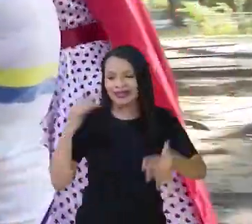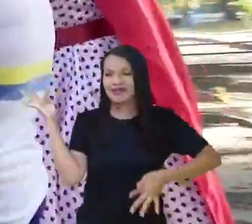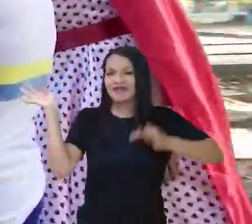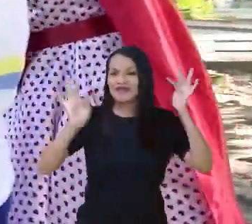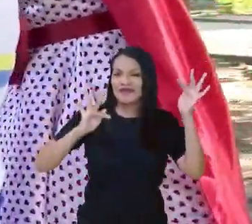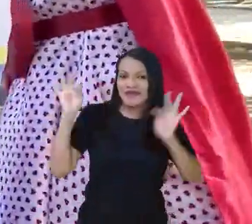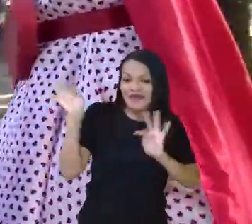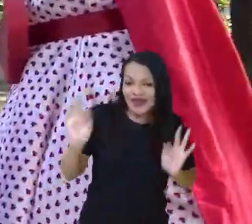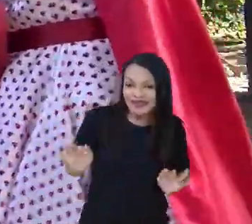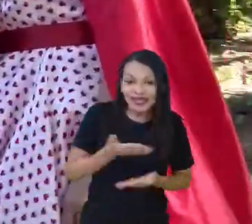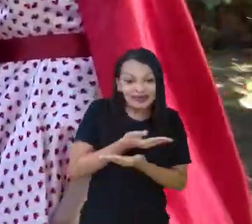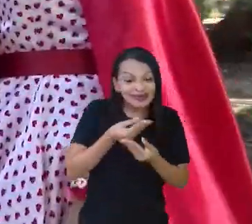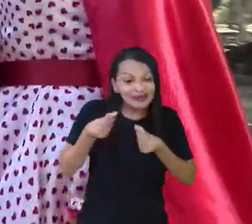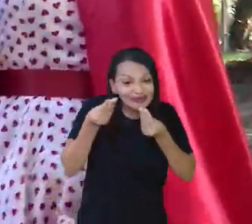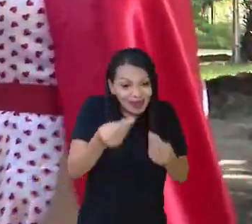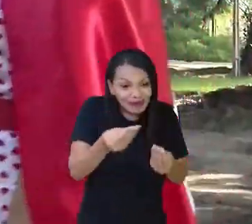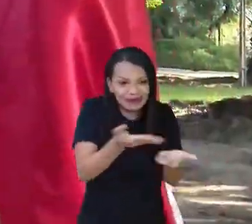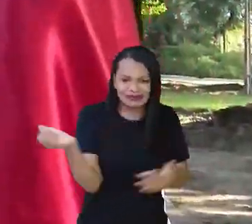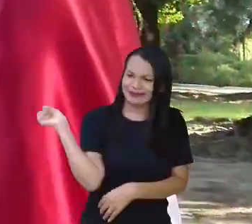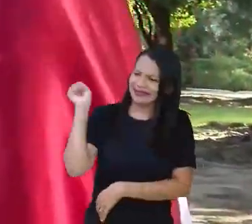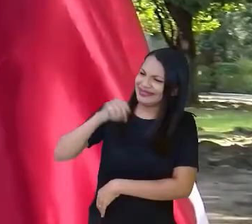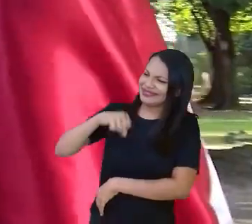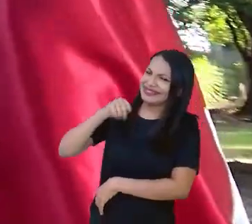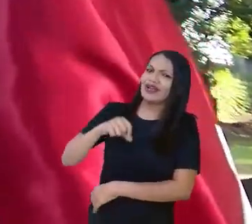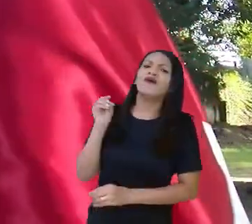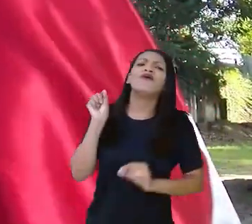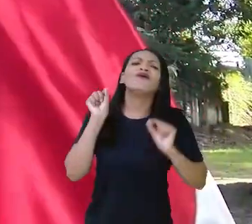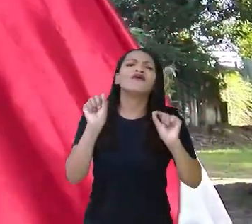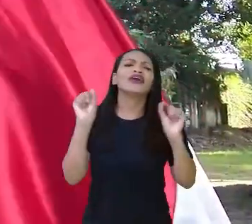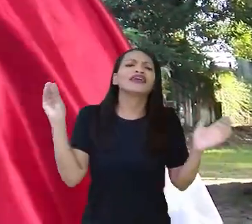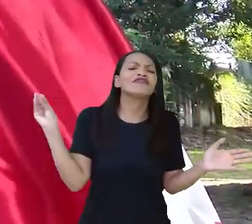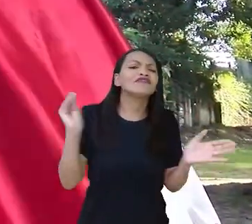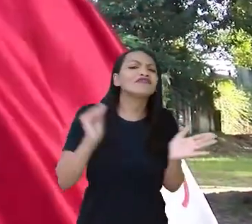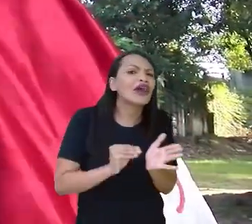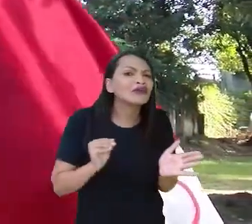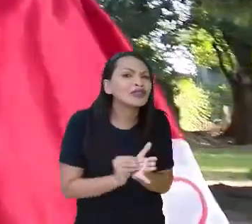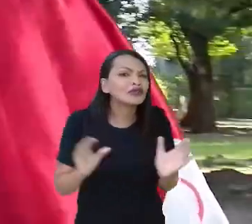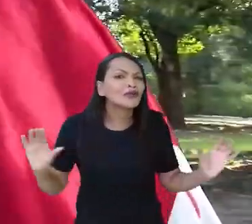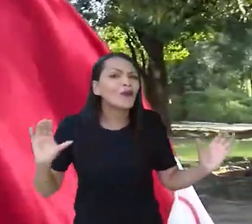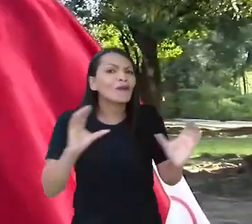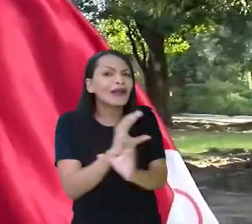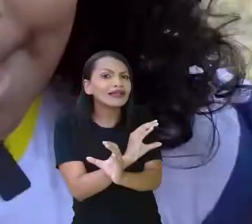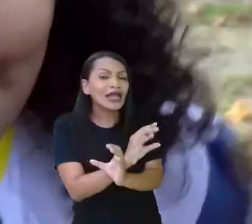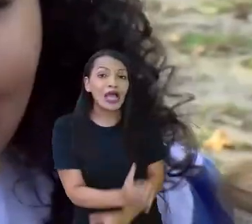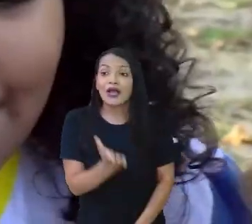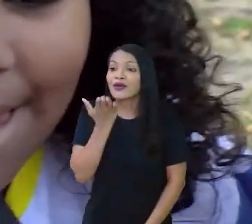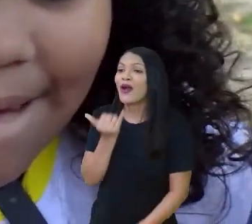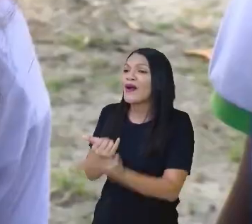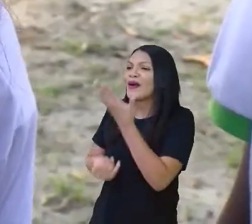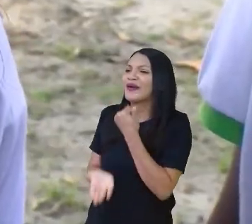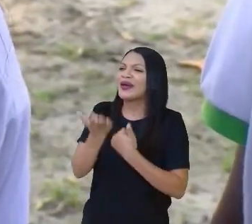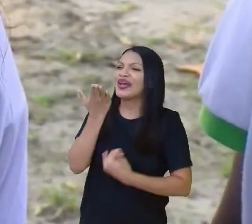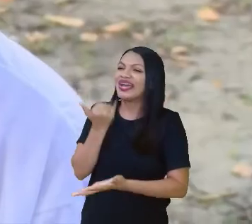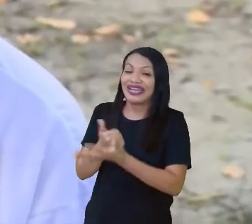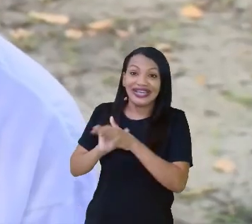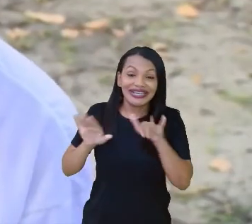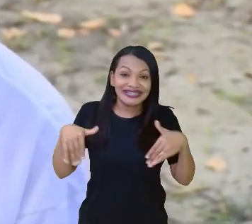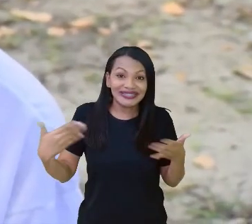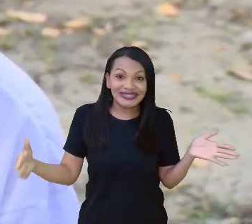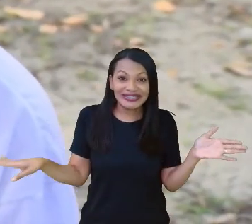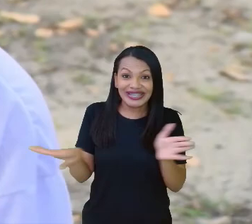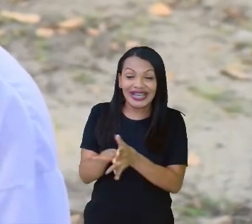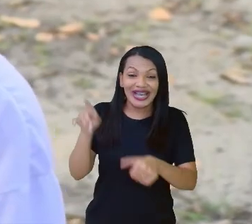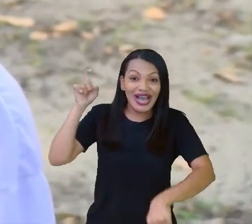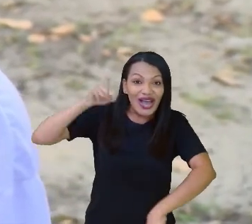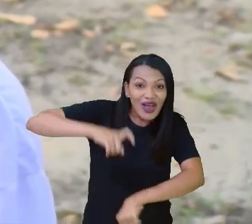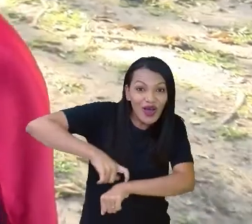para vocês? E o que é que tá faltando para essa alegria ser completa? Então, chegou o grande